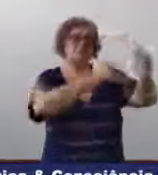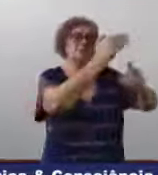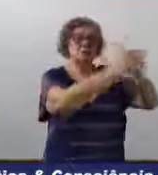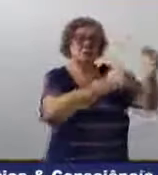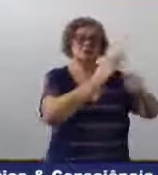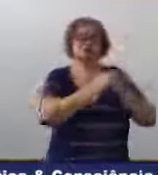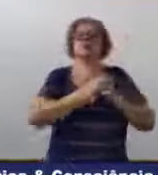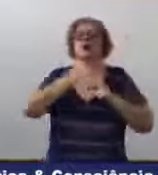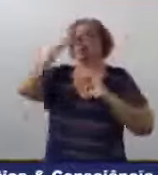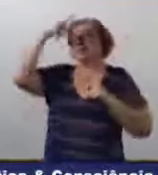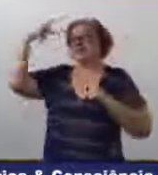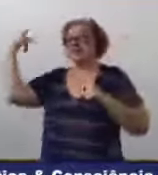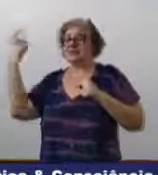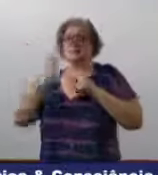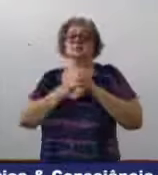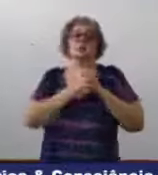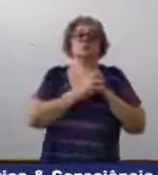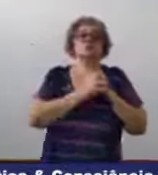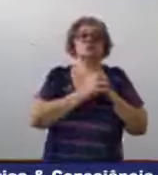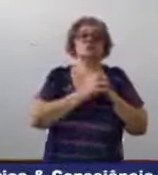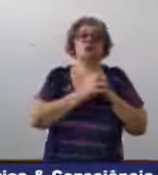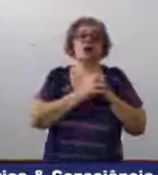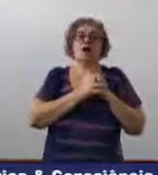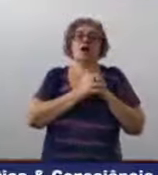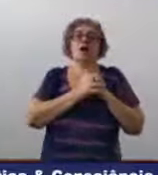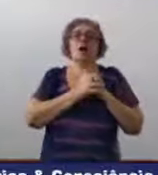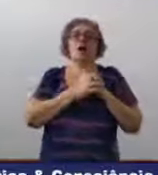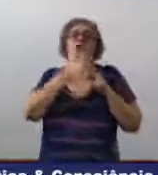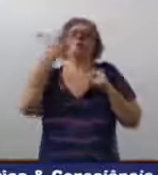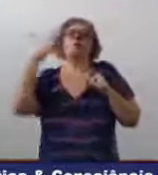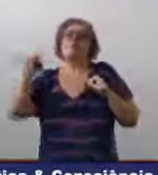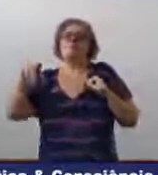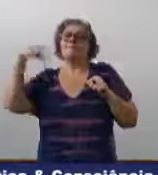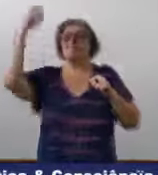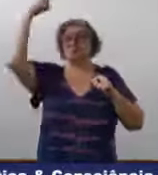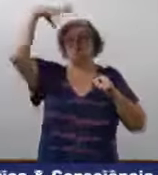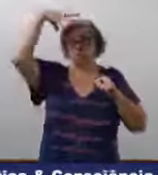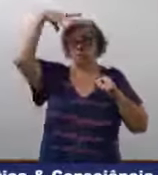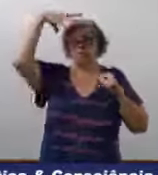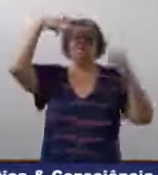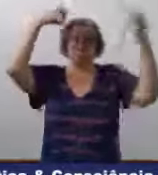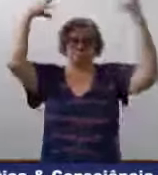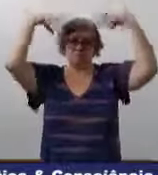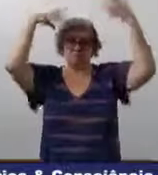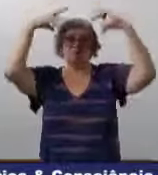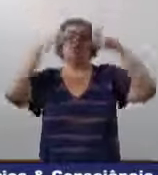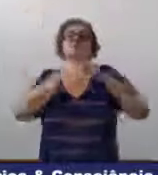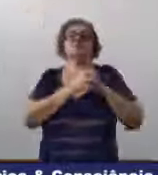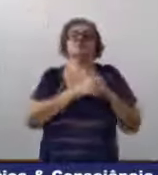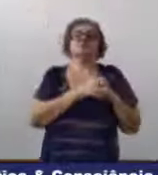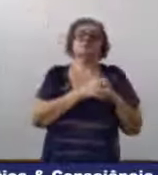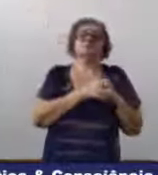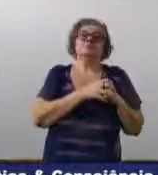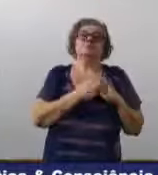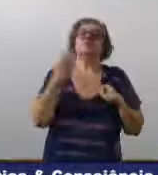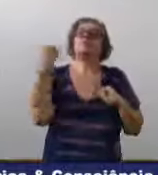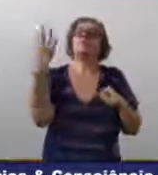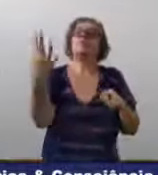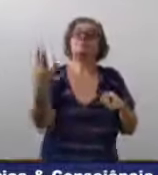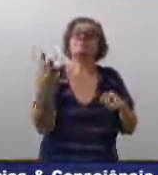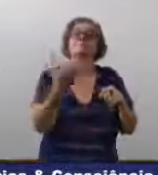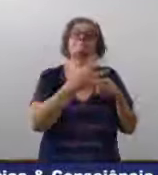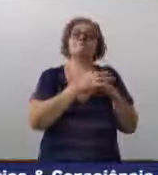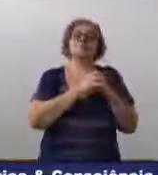sucessivamente. Quantas pessoas no mundo até hoje já tomaram um banho de imersão? Quase todo mundo.